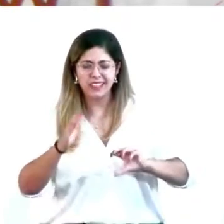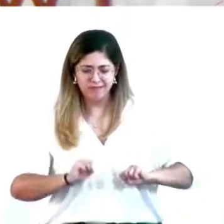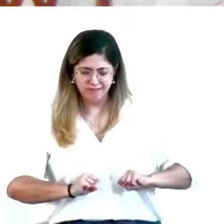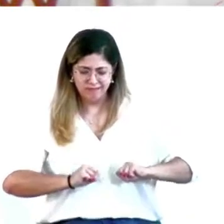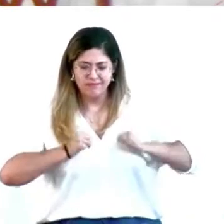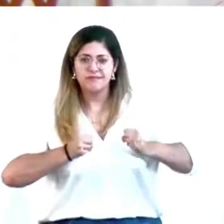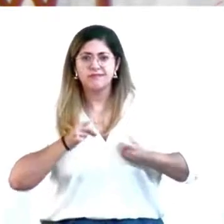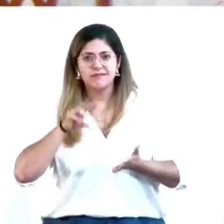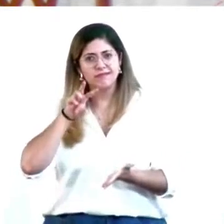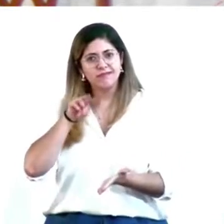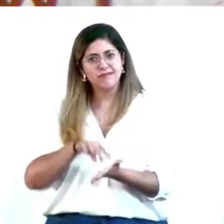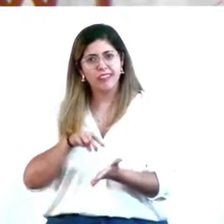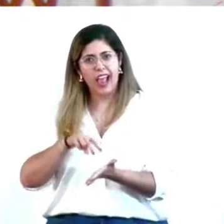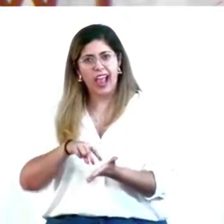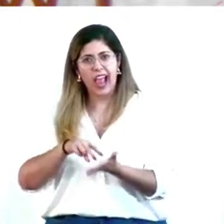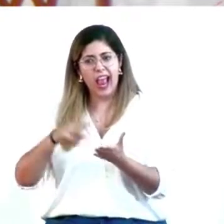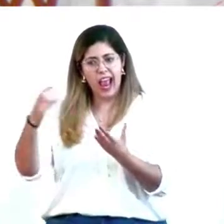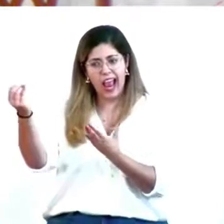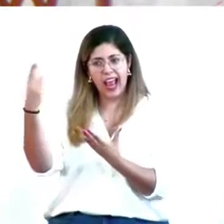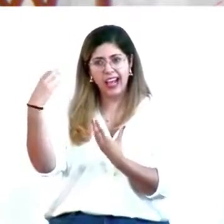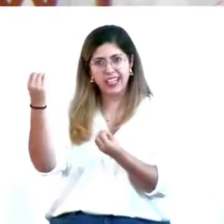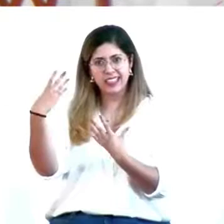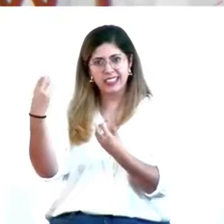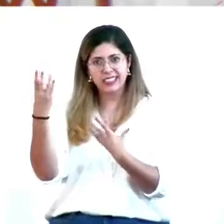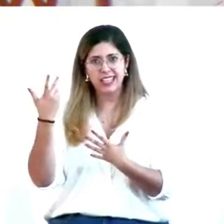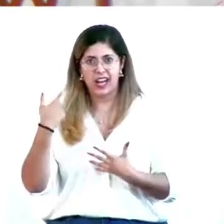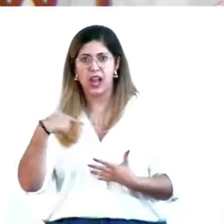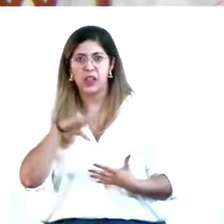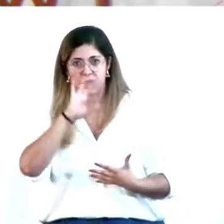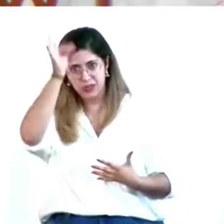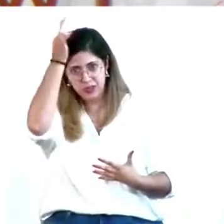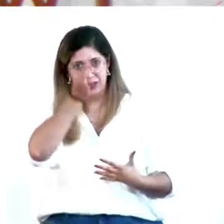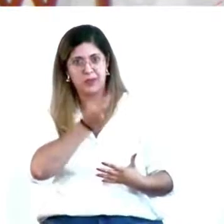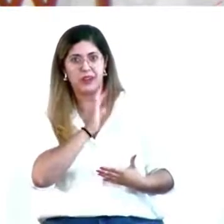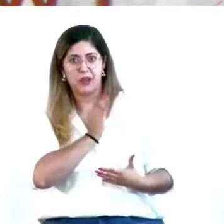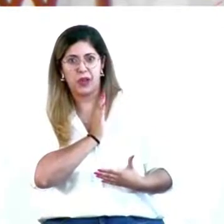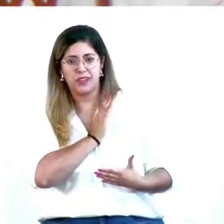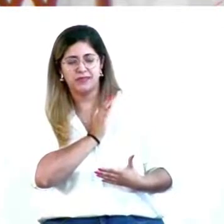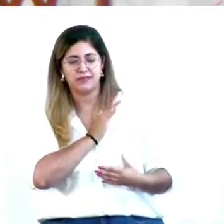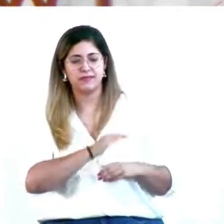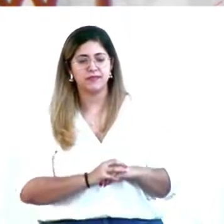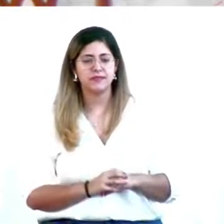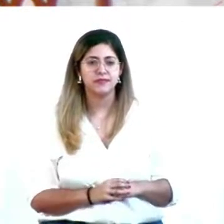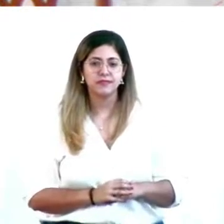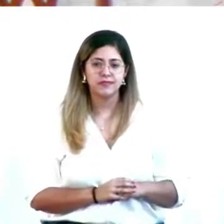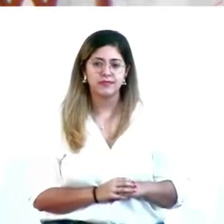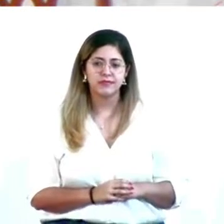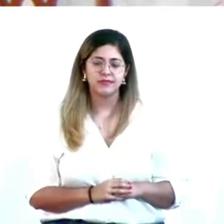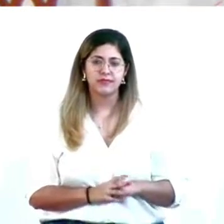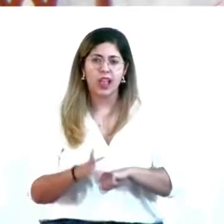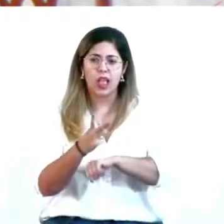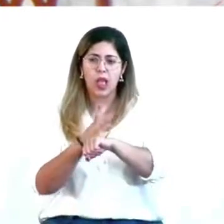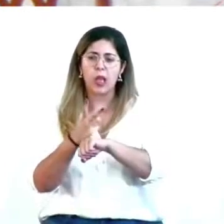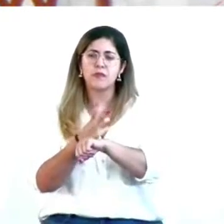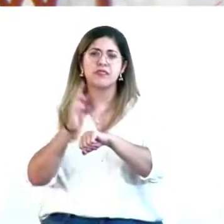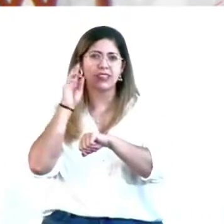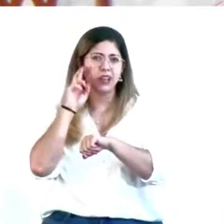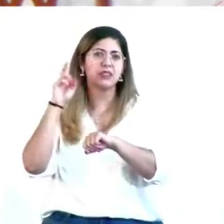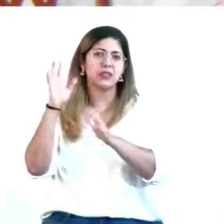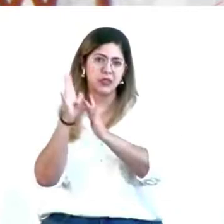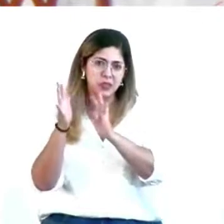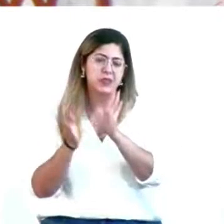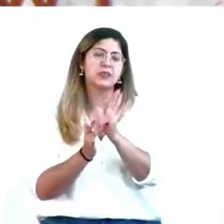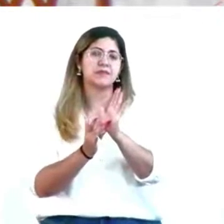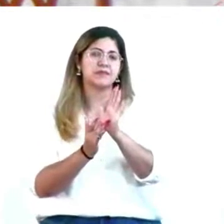te comunica os frutos para você desenvolver.